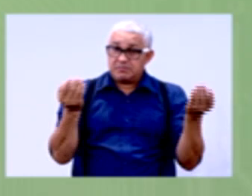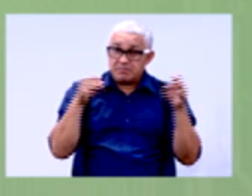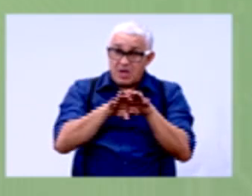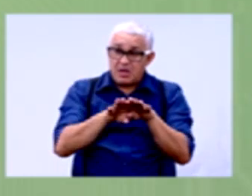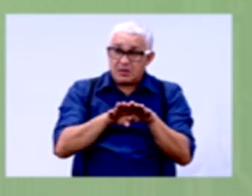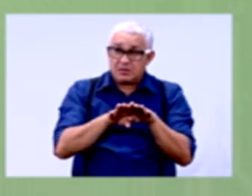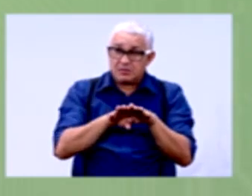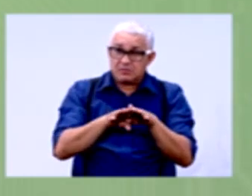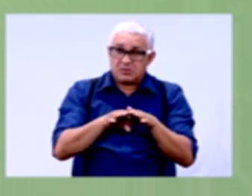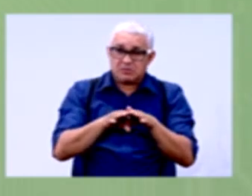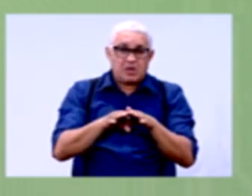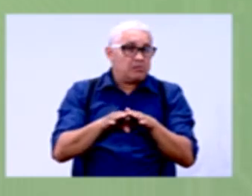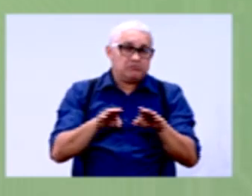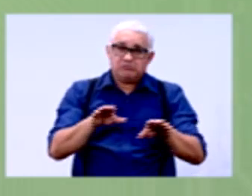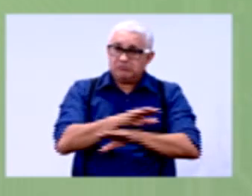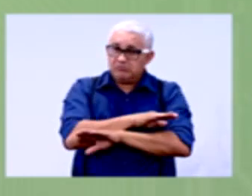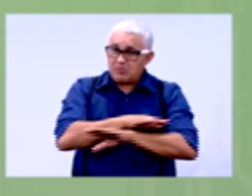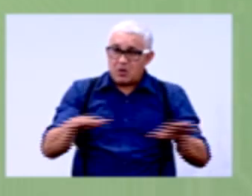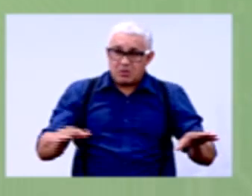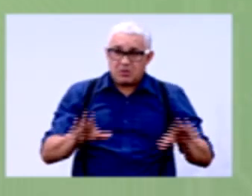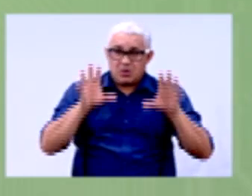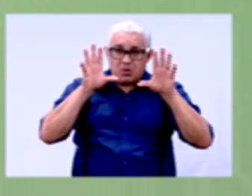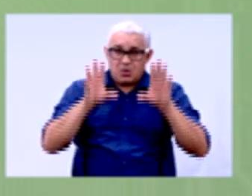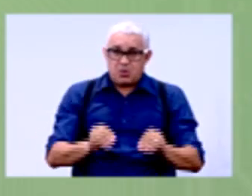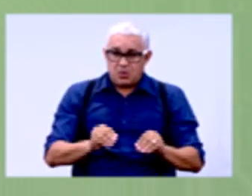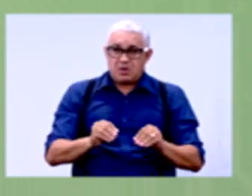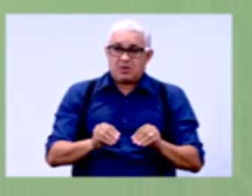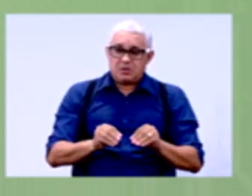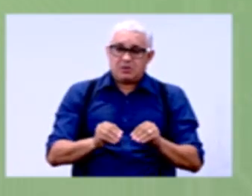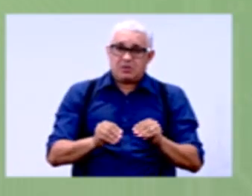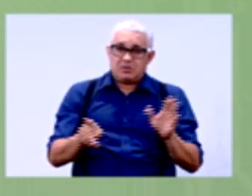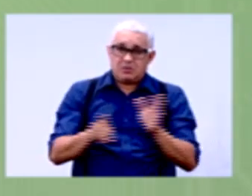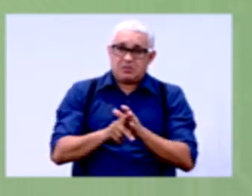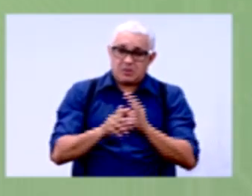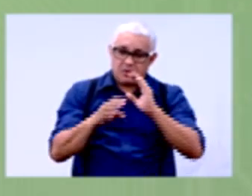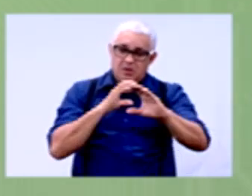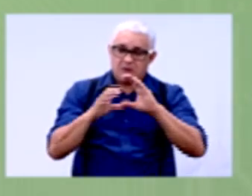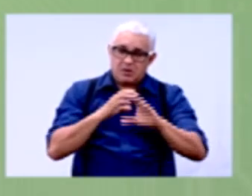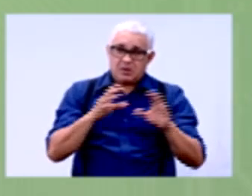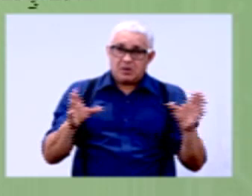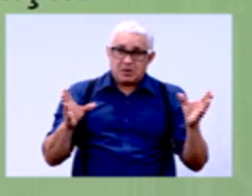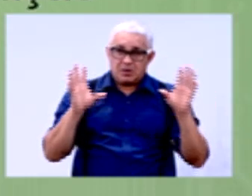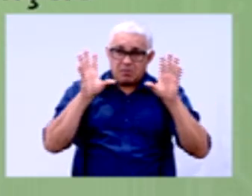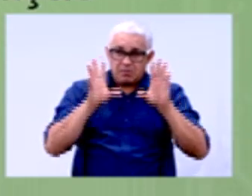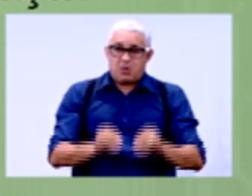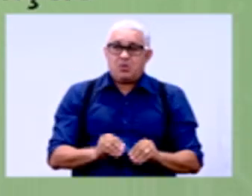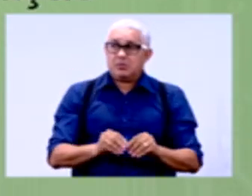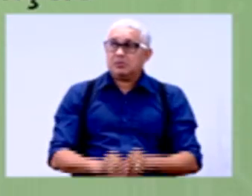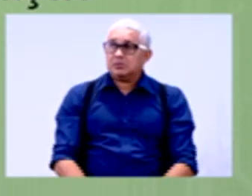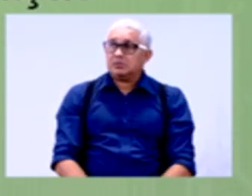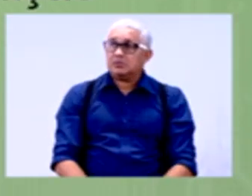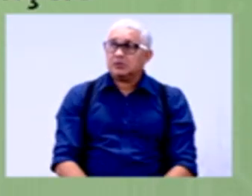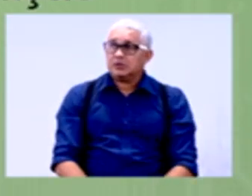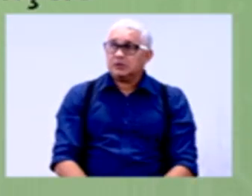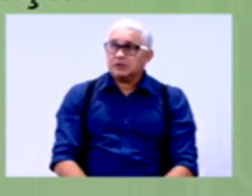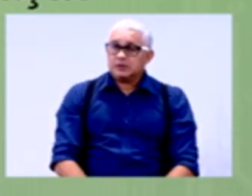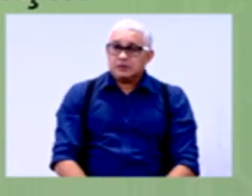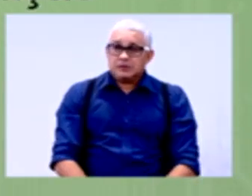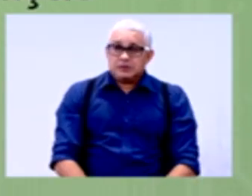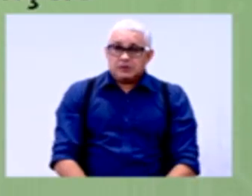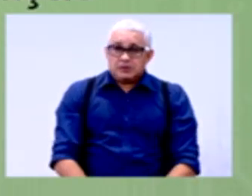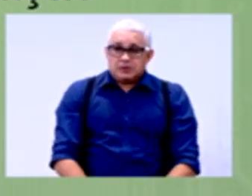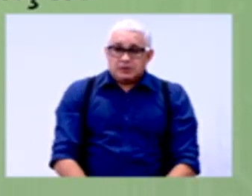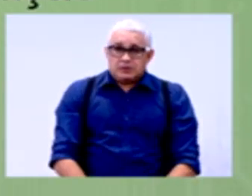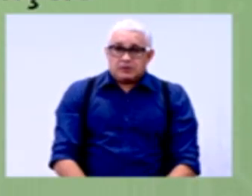navegador, acabou a informação, acabou o formato de comunicação da informação.